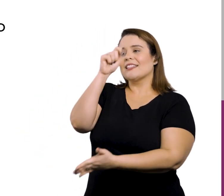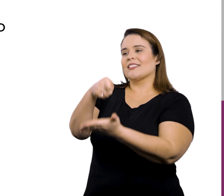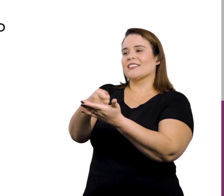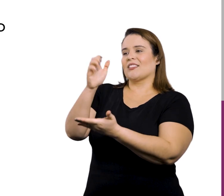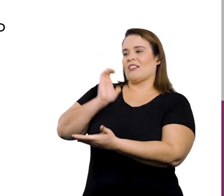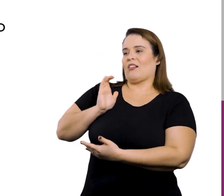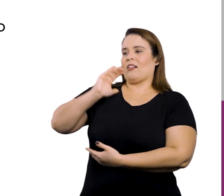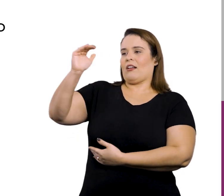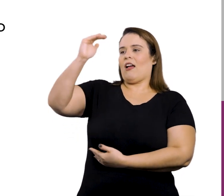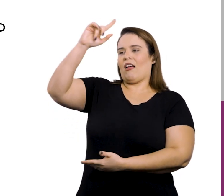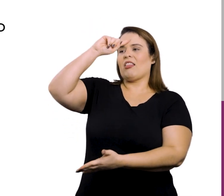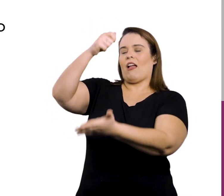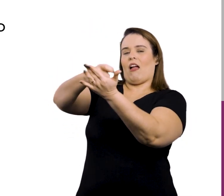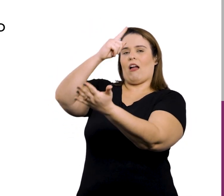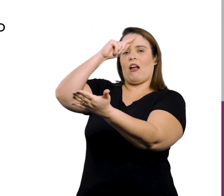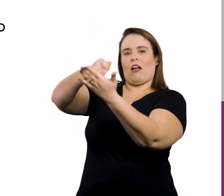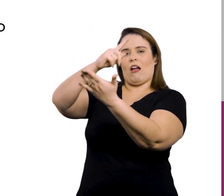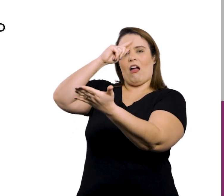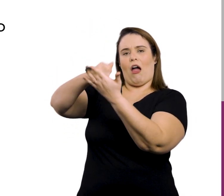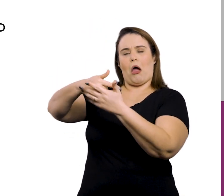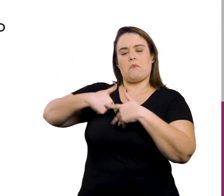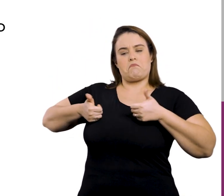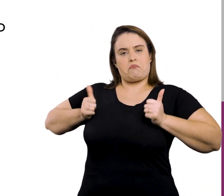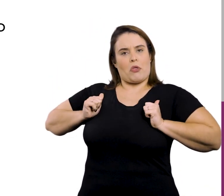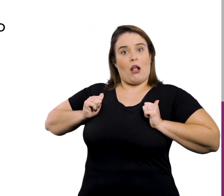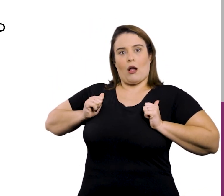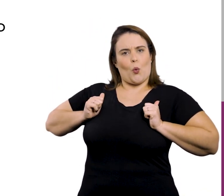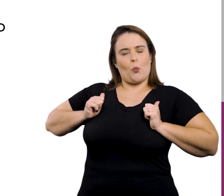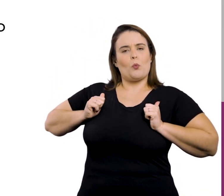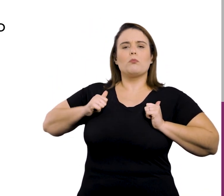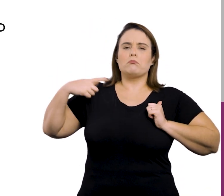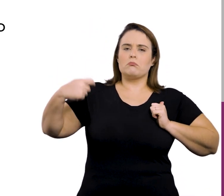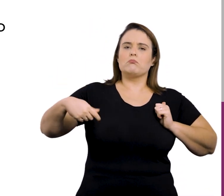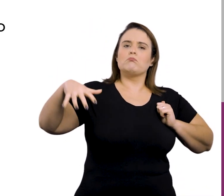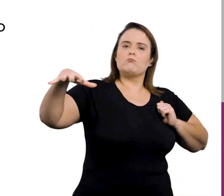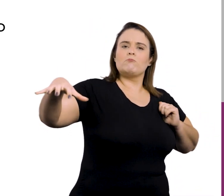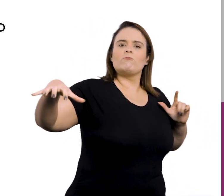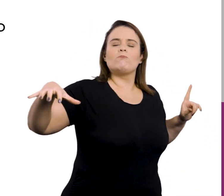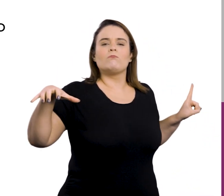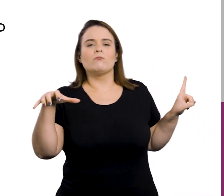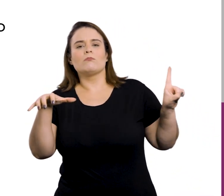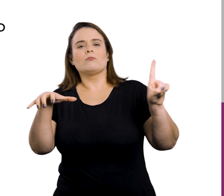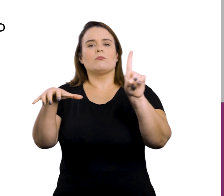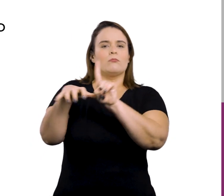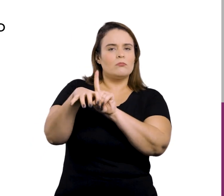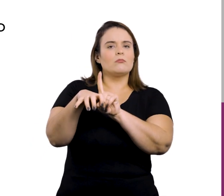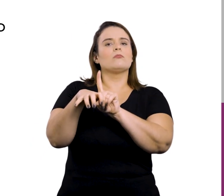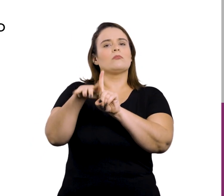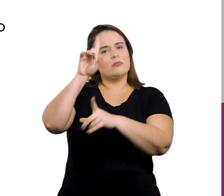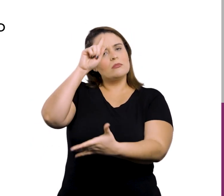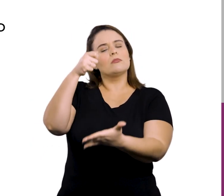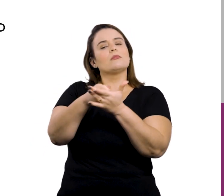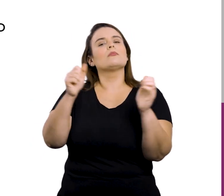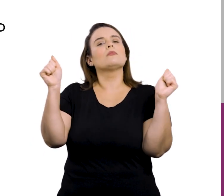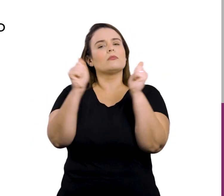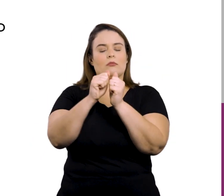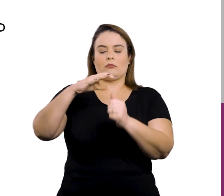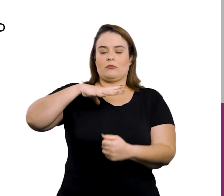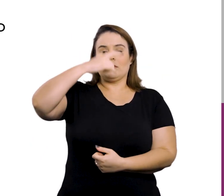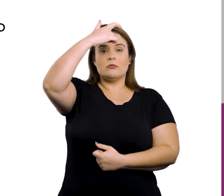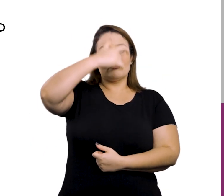apenas testemunharmos as decisões da elite política e econômica, mas passa a ser uma ferramenta para a